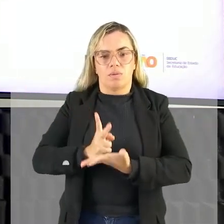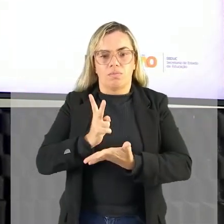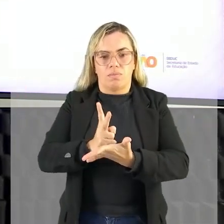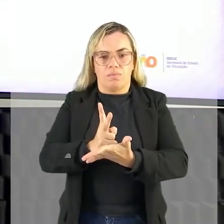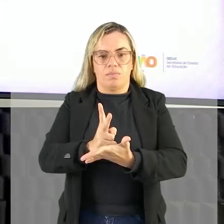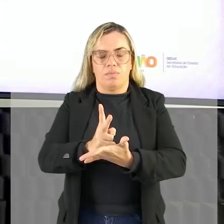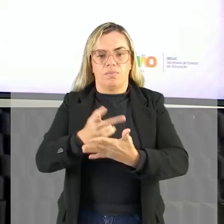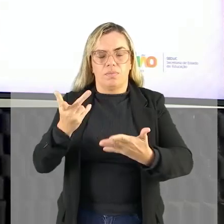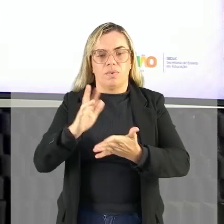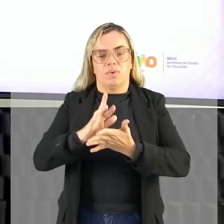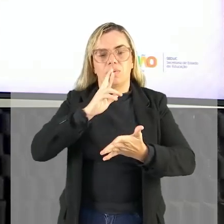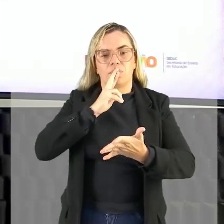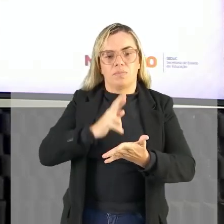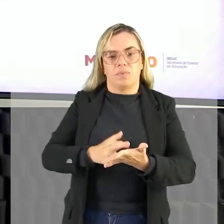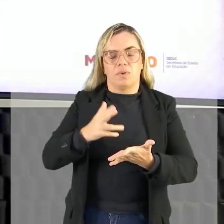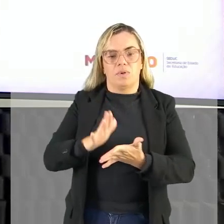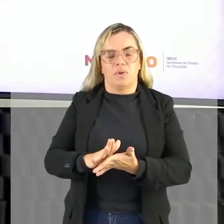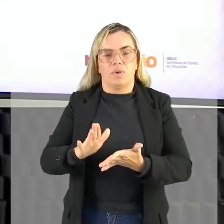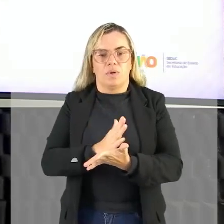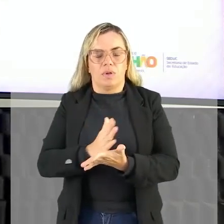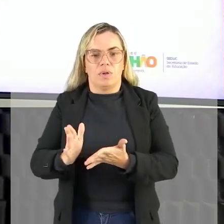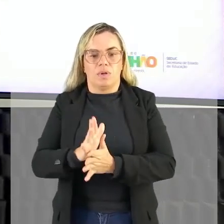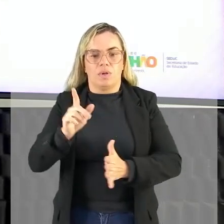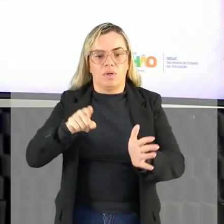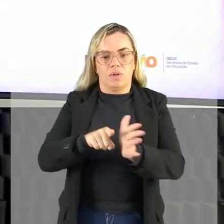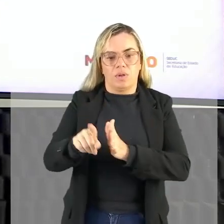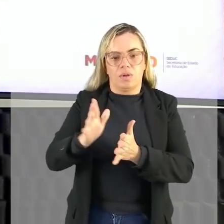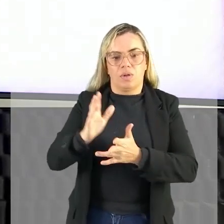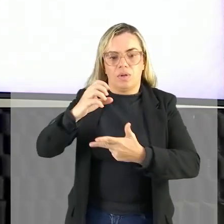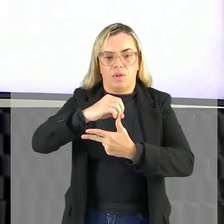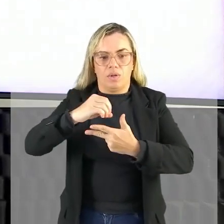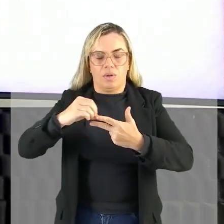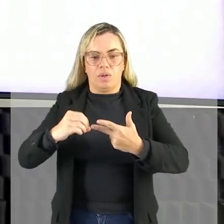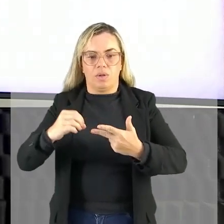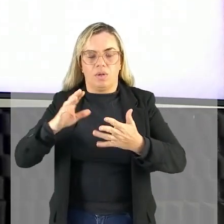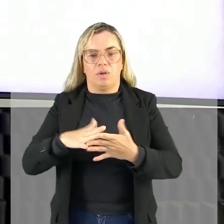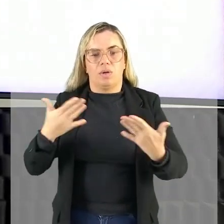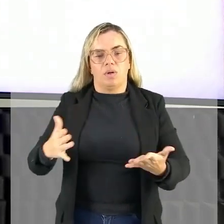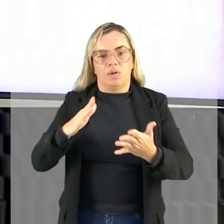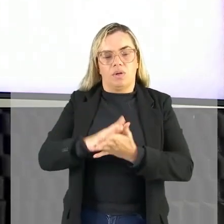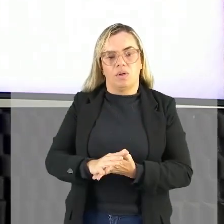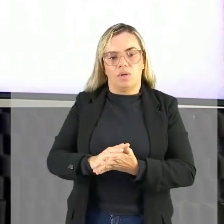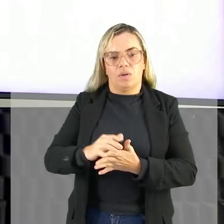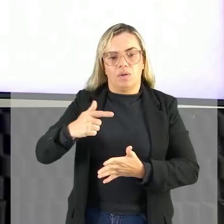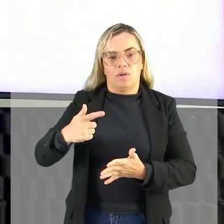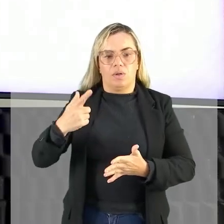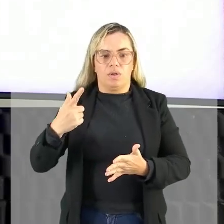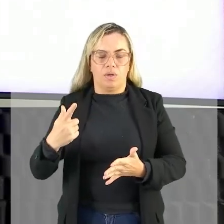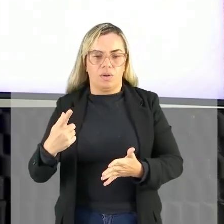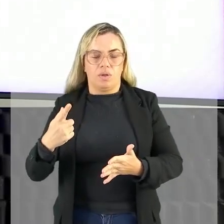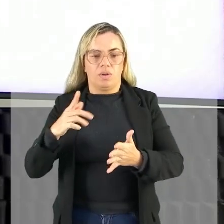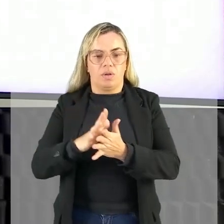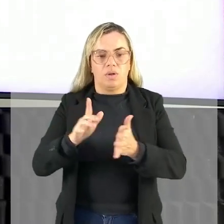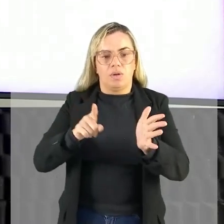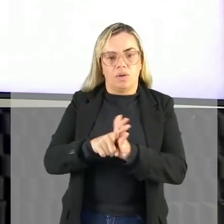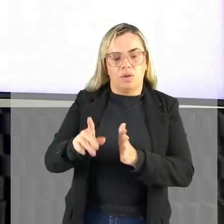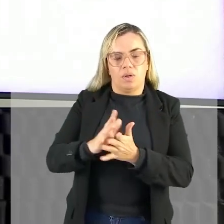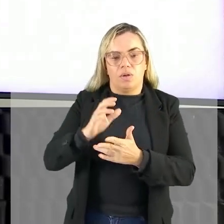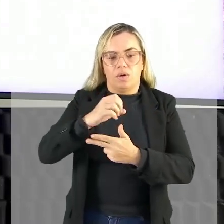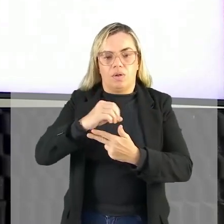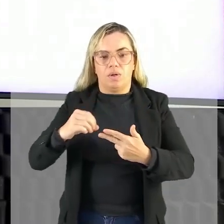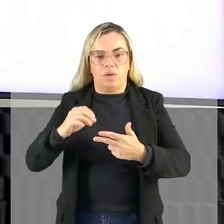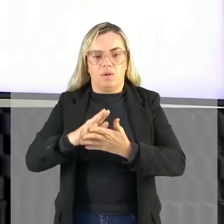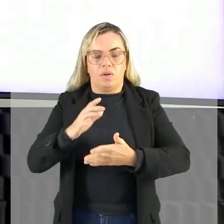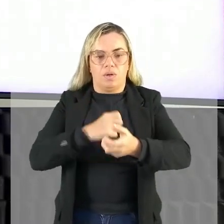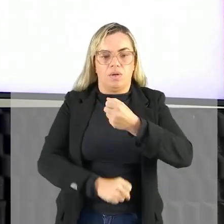aqui, né, resolvendo essas questões agora do Enem. Estamos aqui na questão 71, tá, do Enem